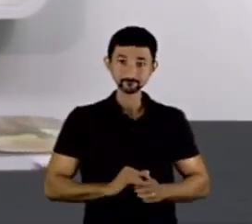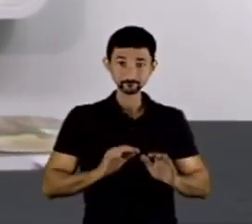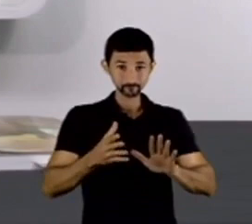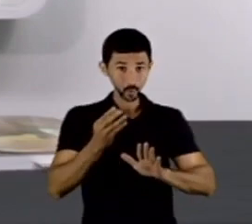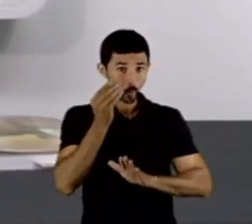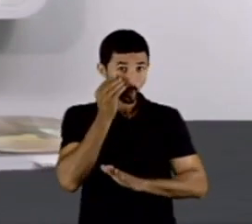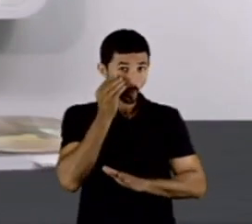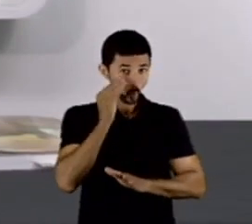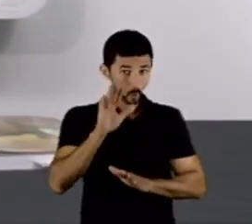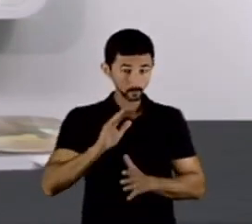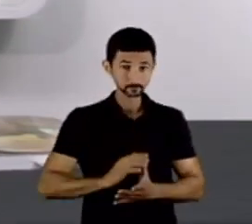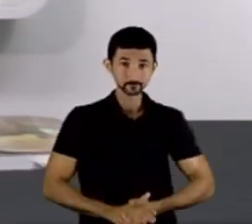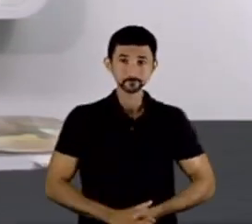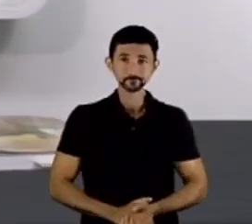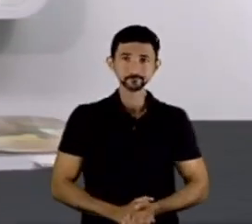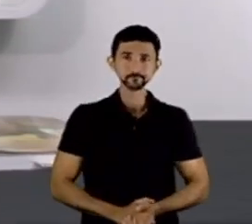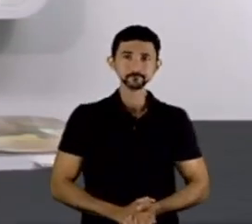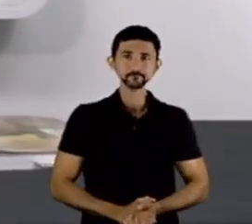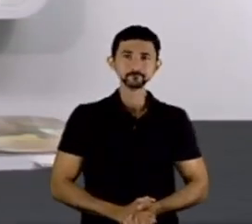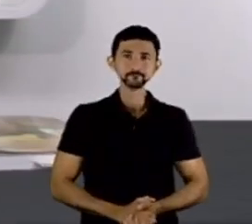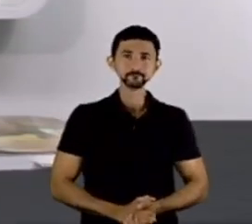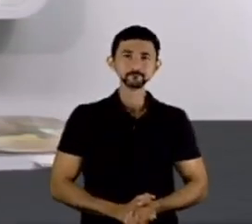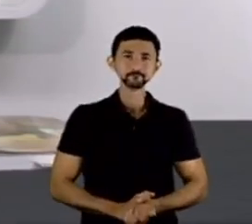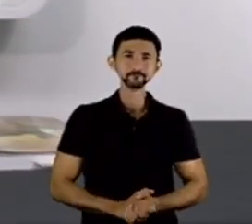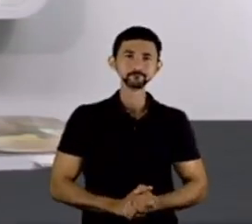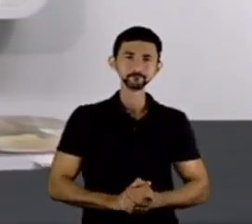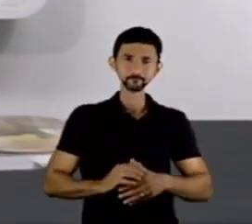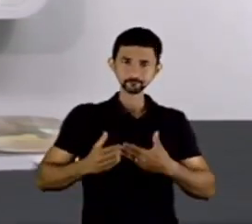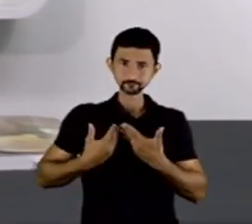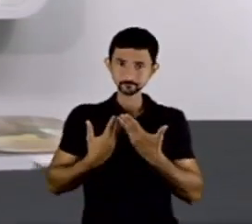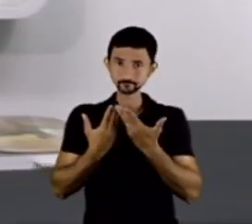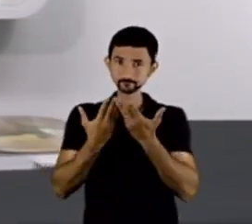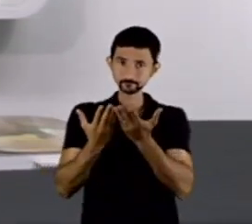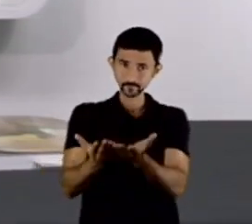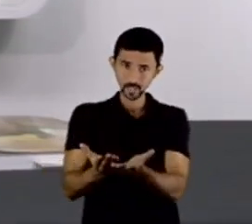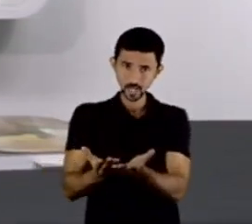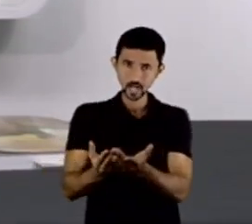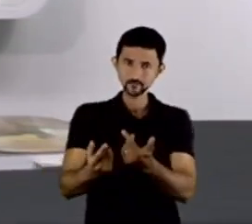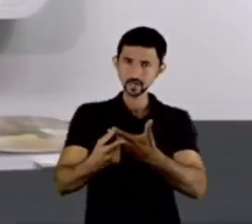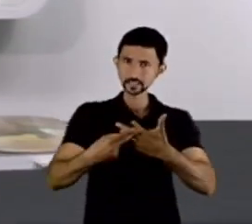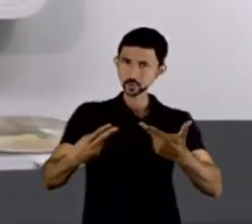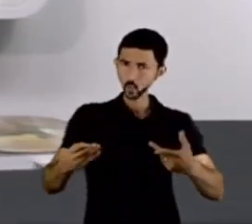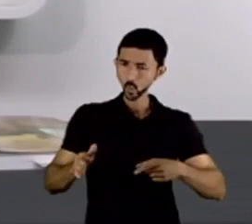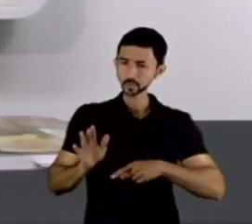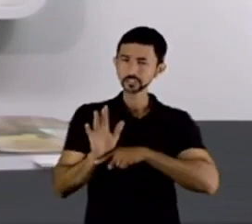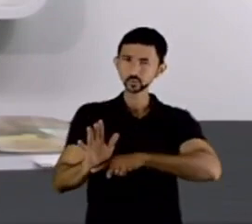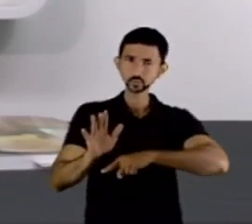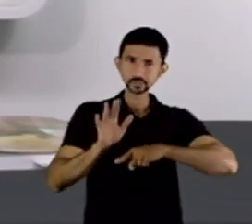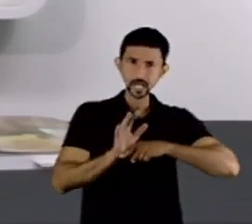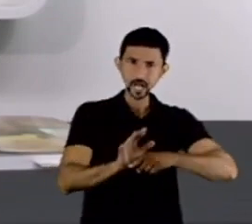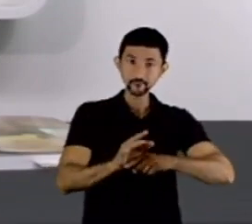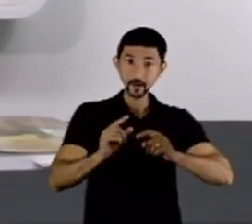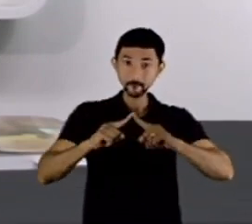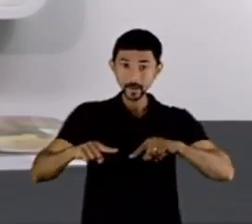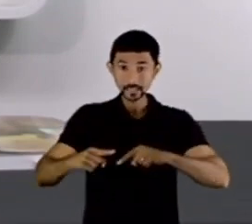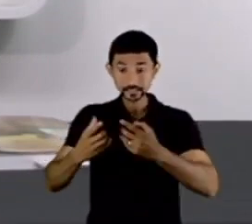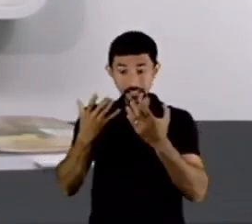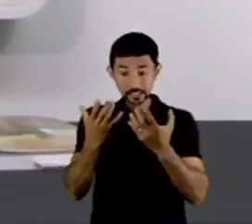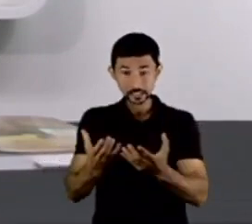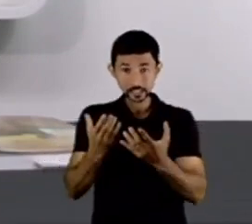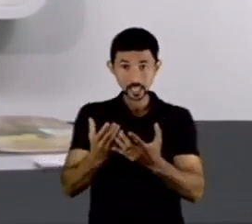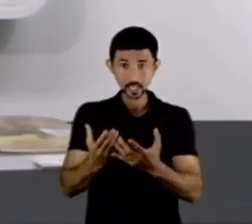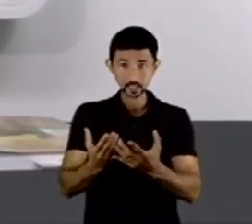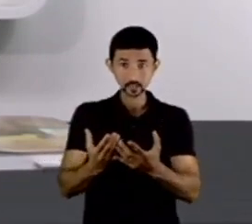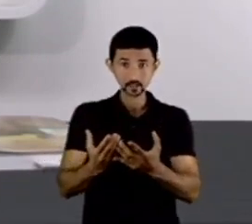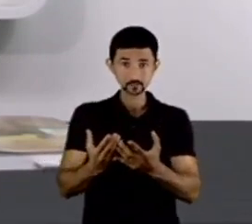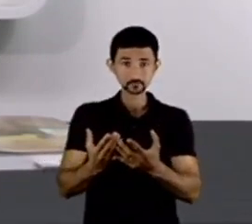presta atenção nisso. Davam beneficiavam, mas eles exigiam,